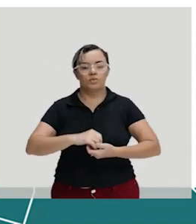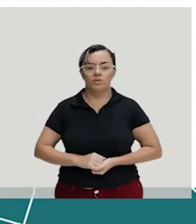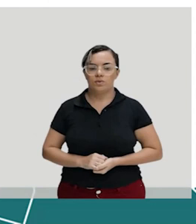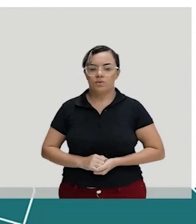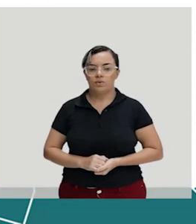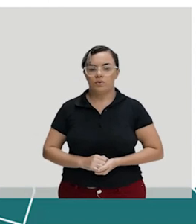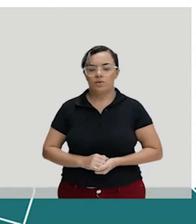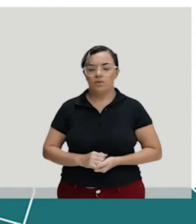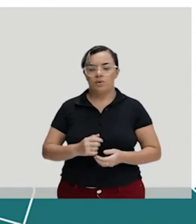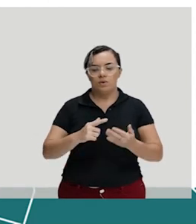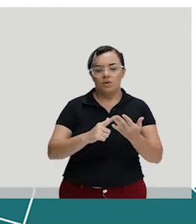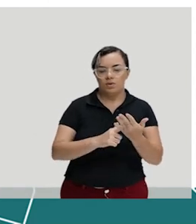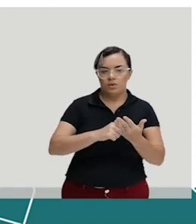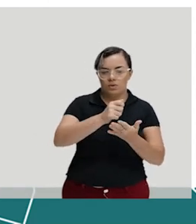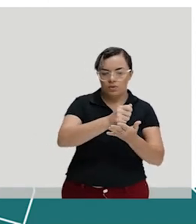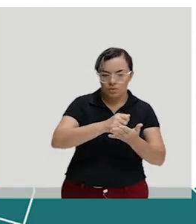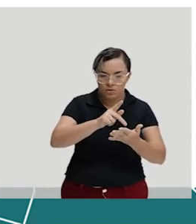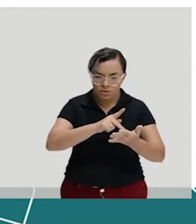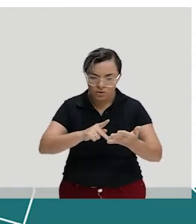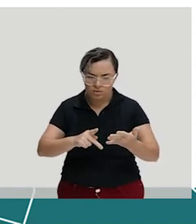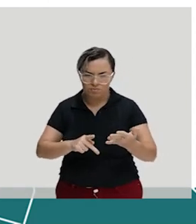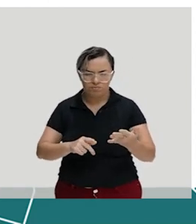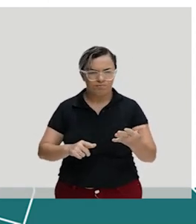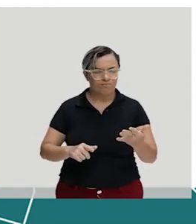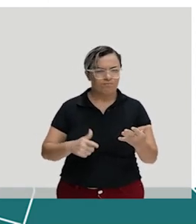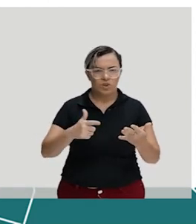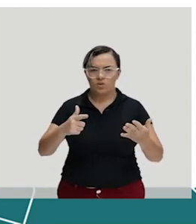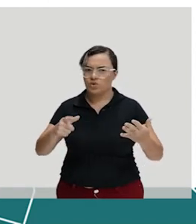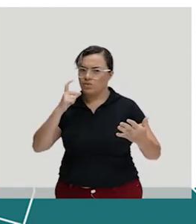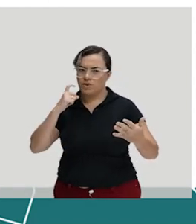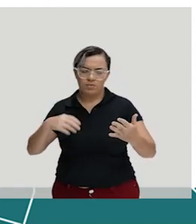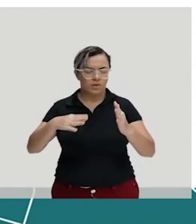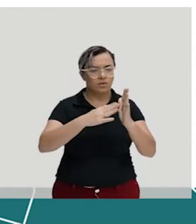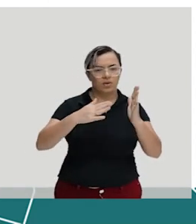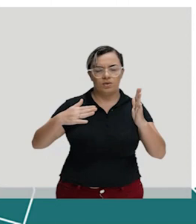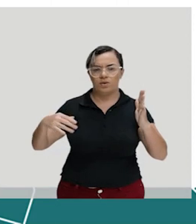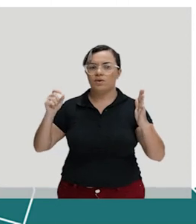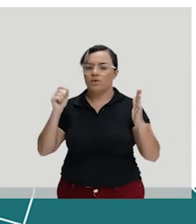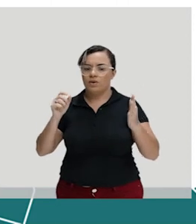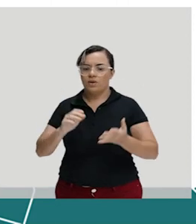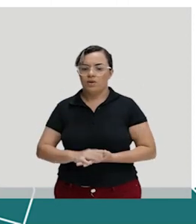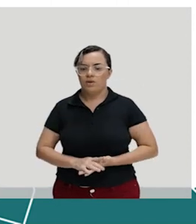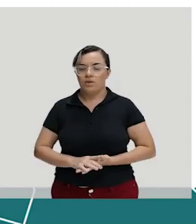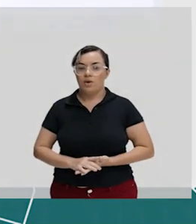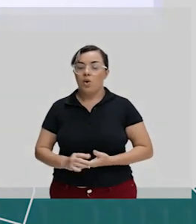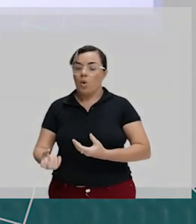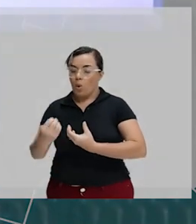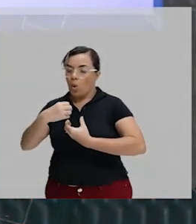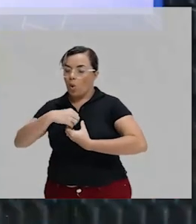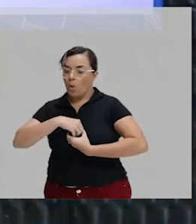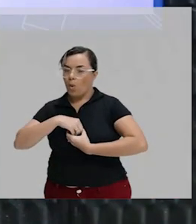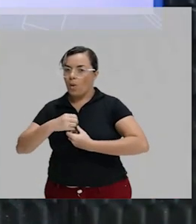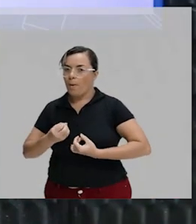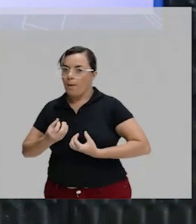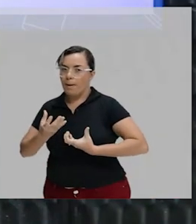desse estilo não tinham preocupação estética então o parnasianismo traz aqui uma preocupação com a estética com